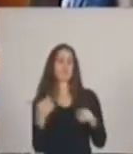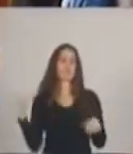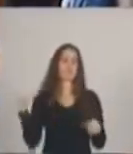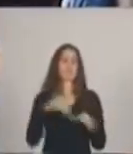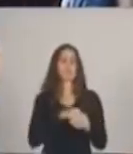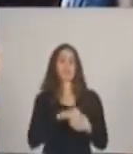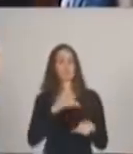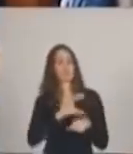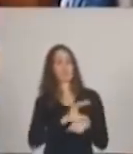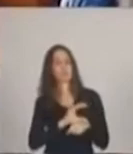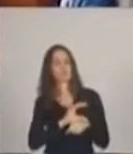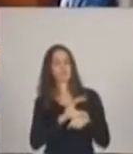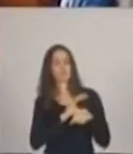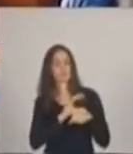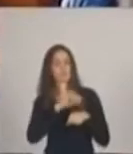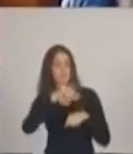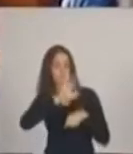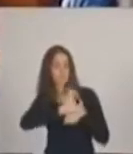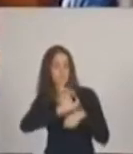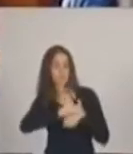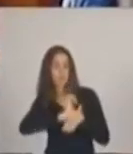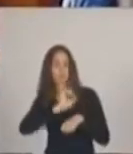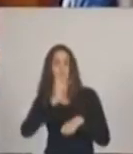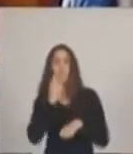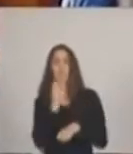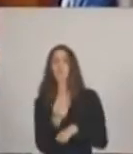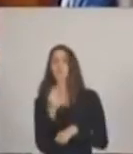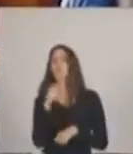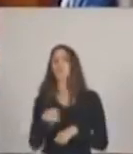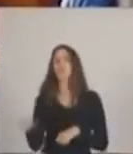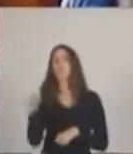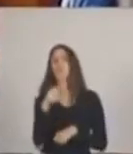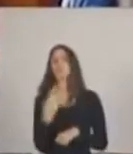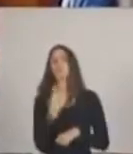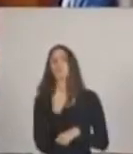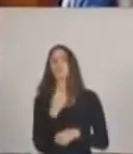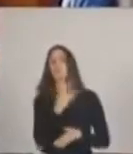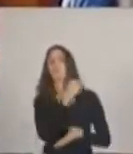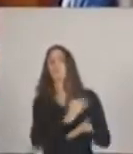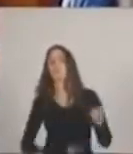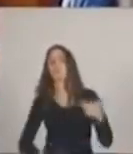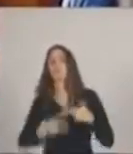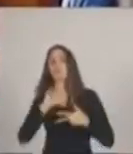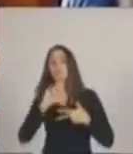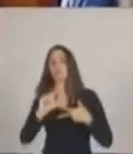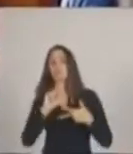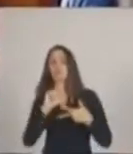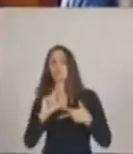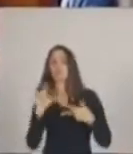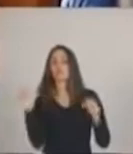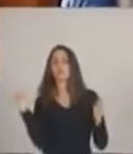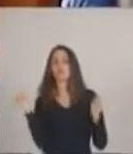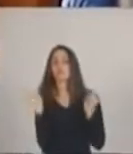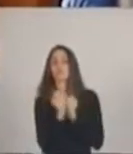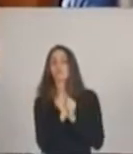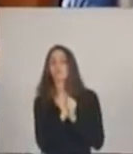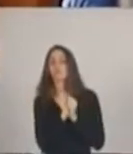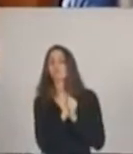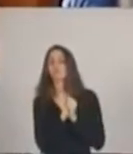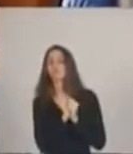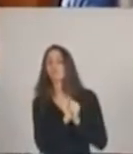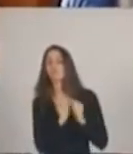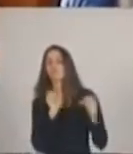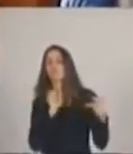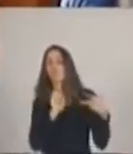não. Na Constituição do Estado, diz que só podemos fazer decreto legislativo junto ao Poder